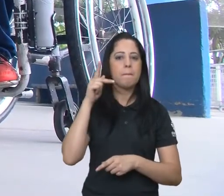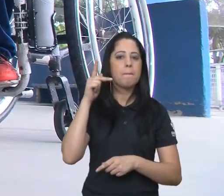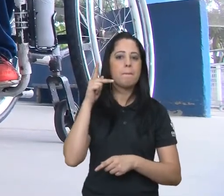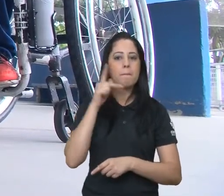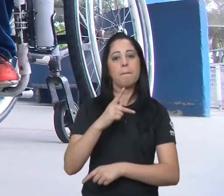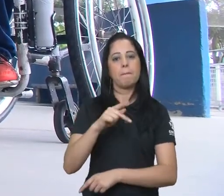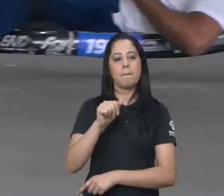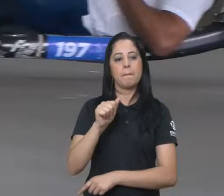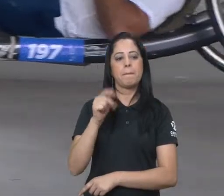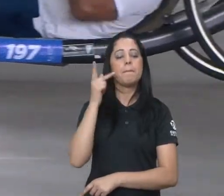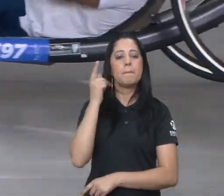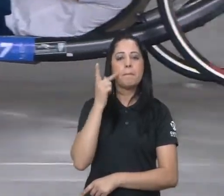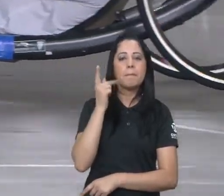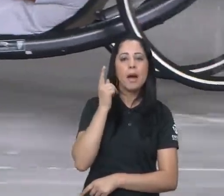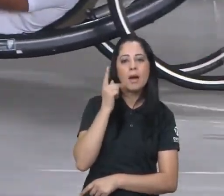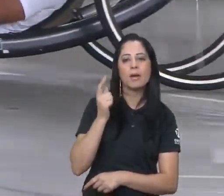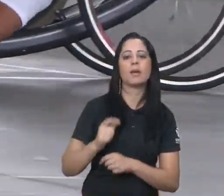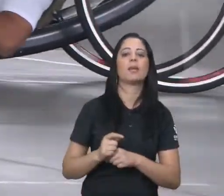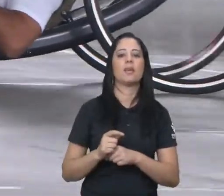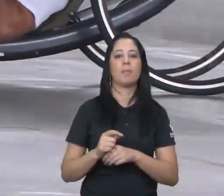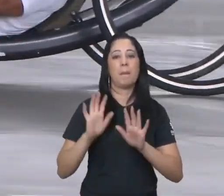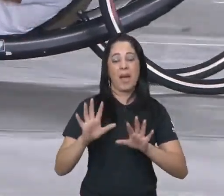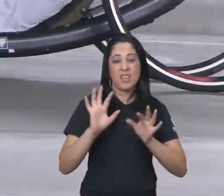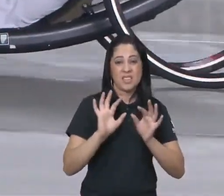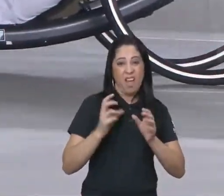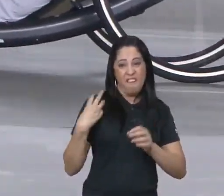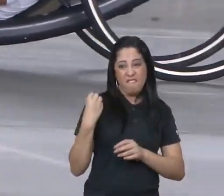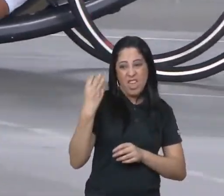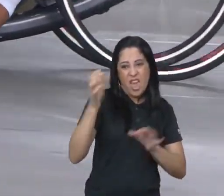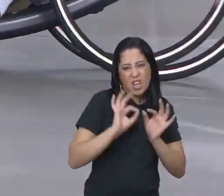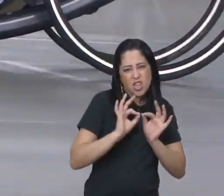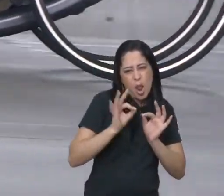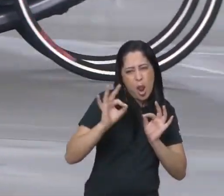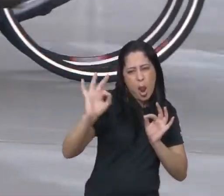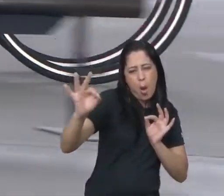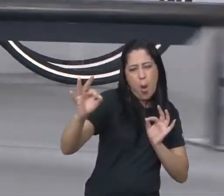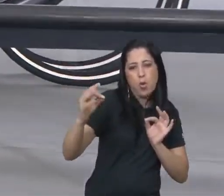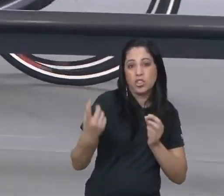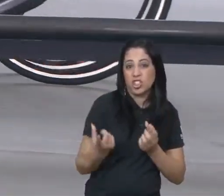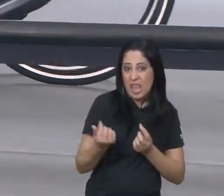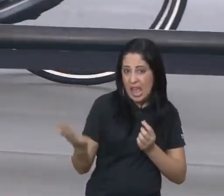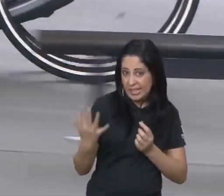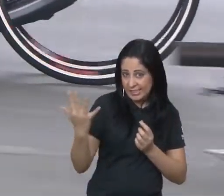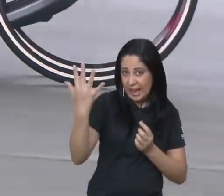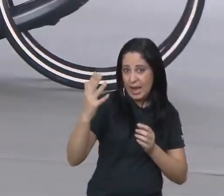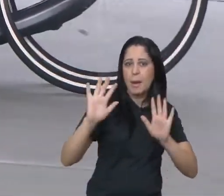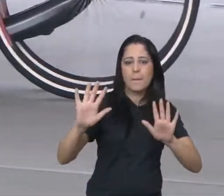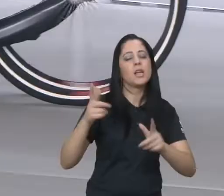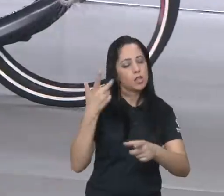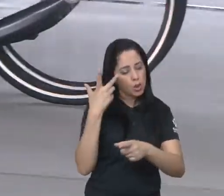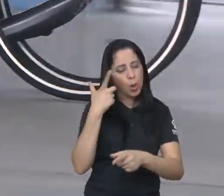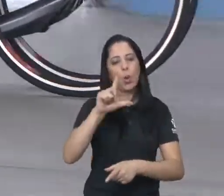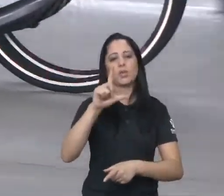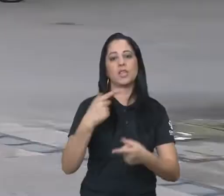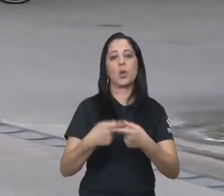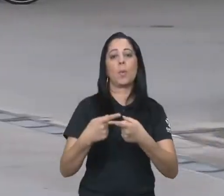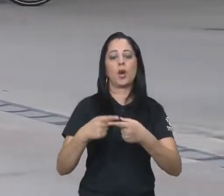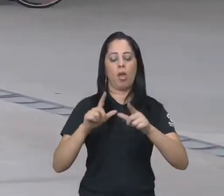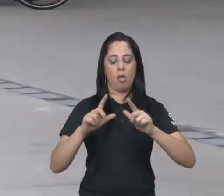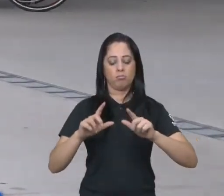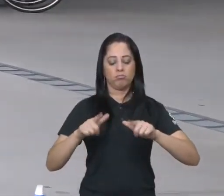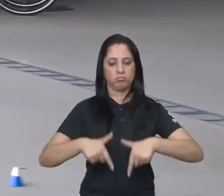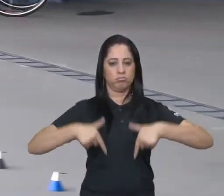Pessoa, na Paraíba. Uma viagem longa, cara e que só é possível graças aos patrocínios que Rogério conseguiu